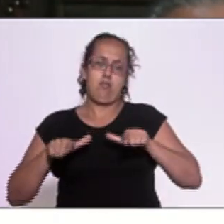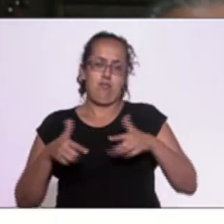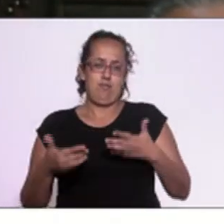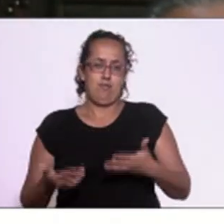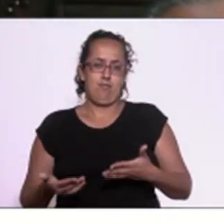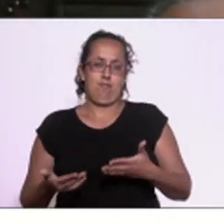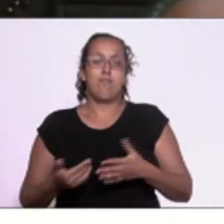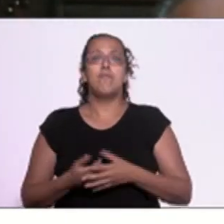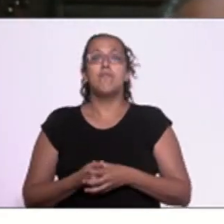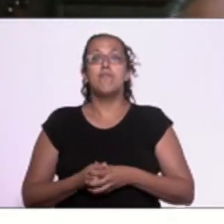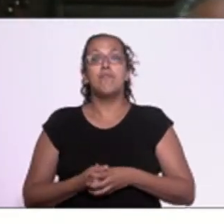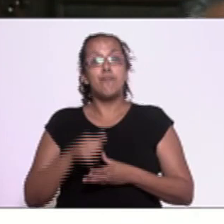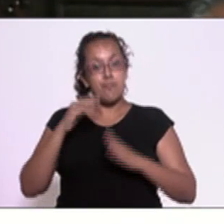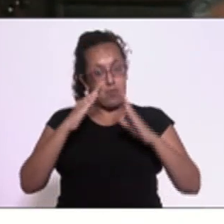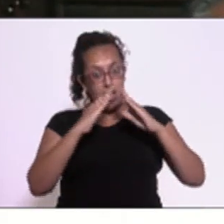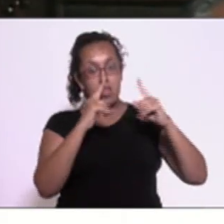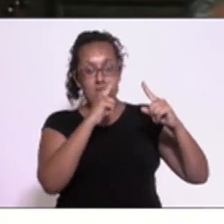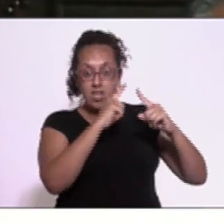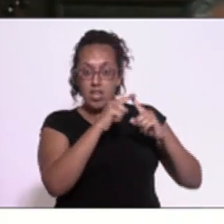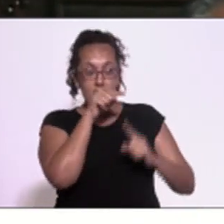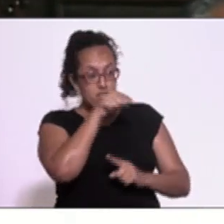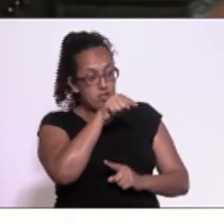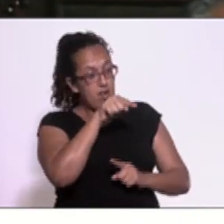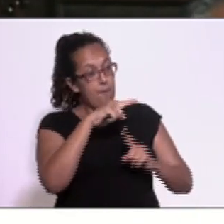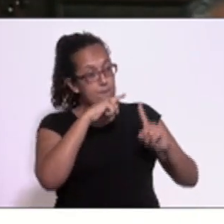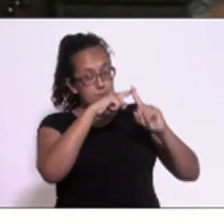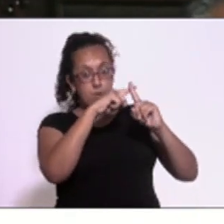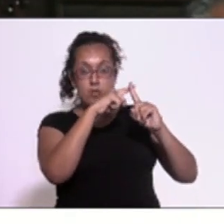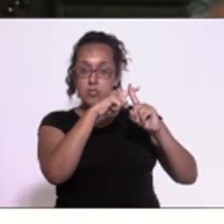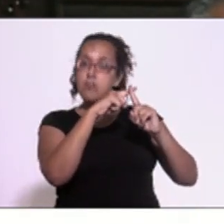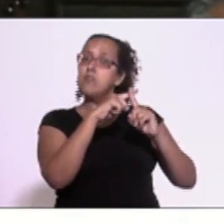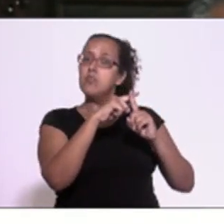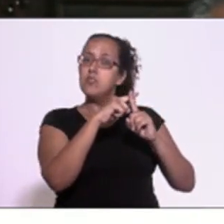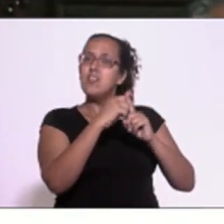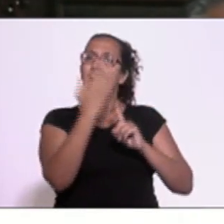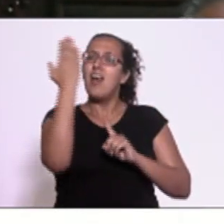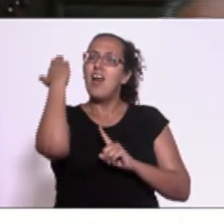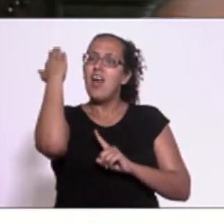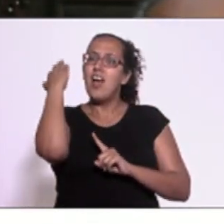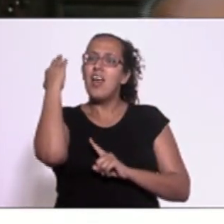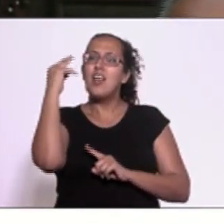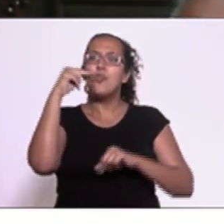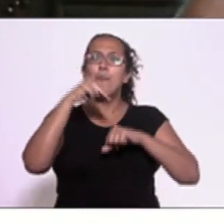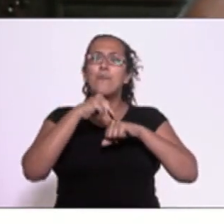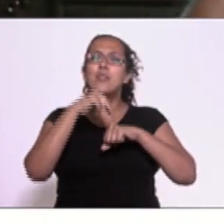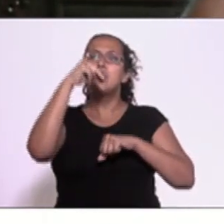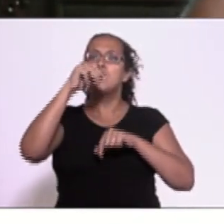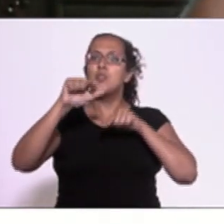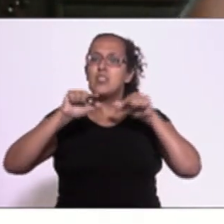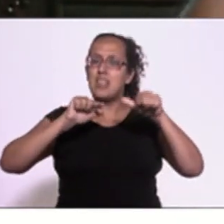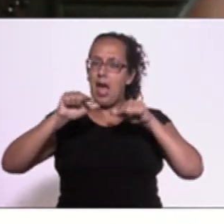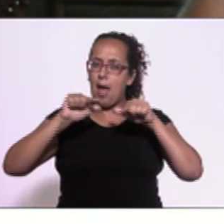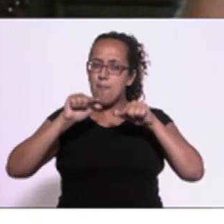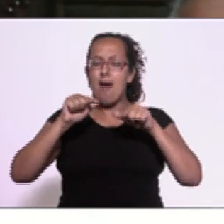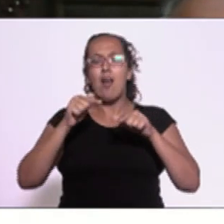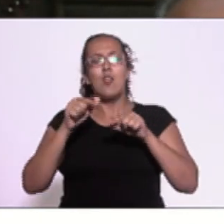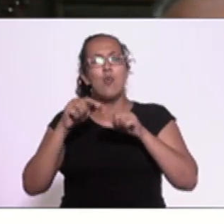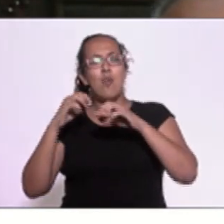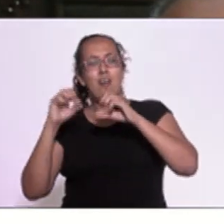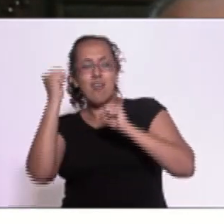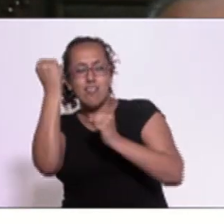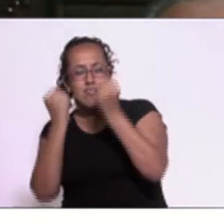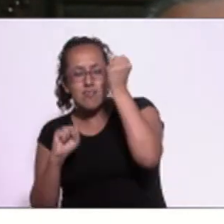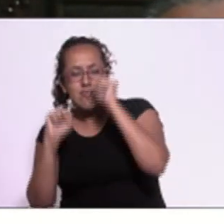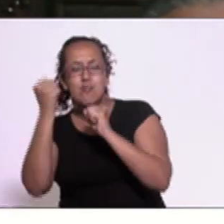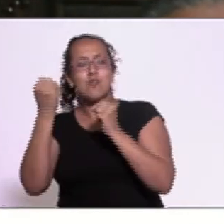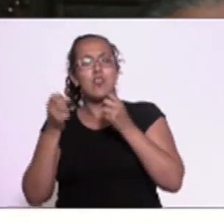Foi por sugestão da Igreja Positivista que Lindolfo Collor, ministro do Trabalho, Indústria e Comércio do